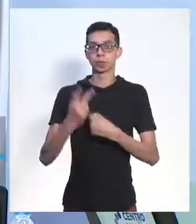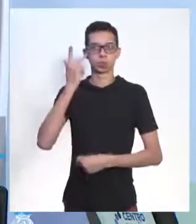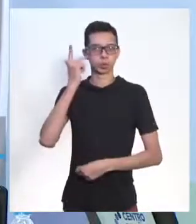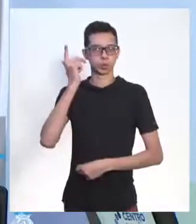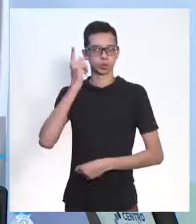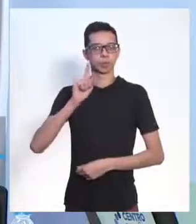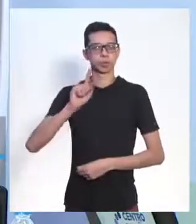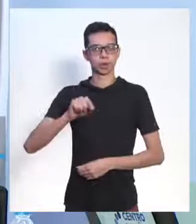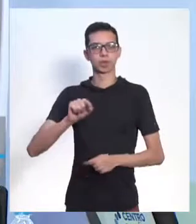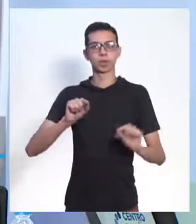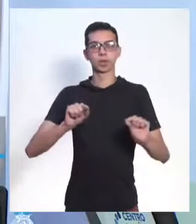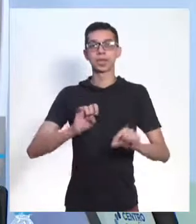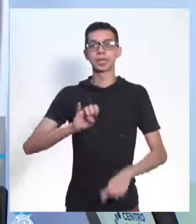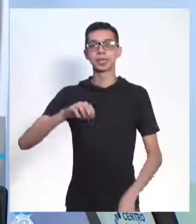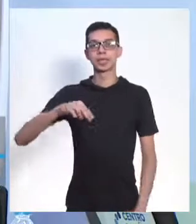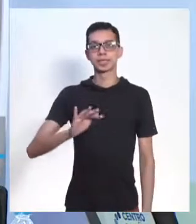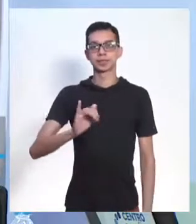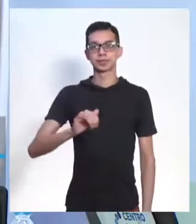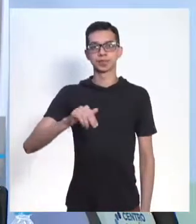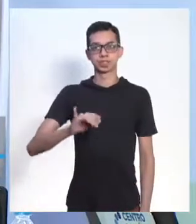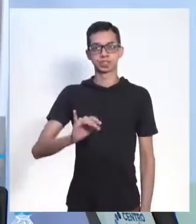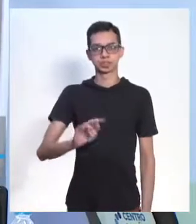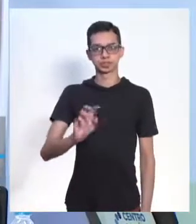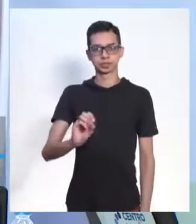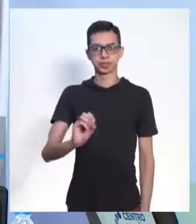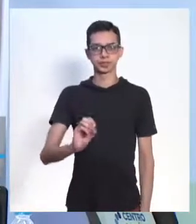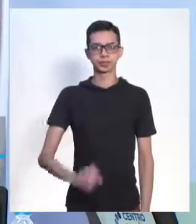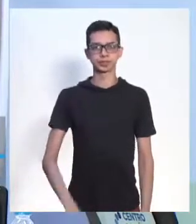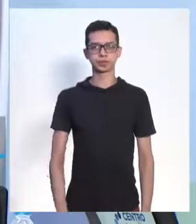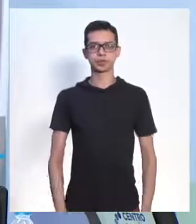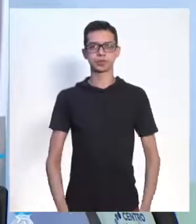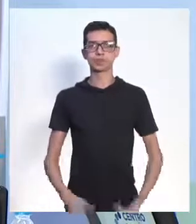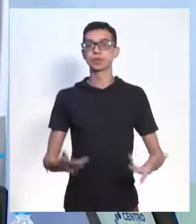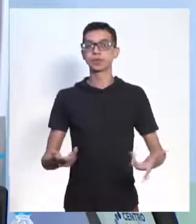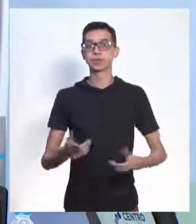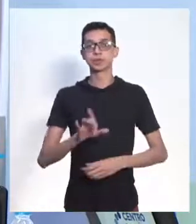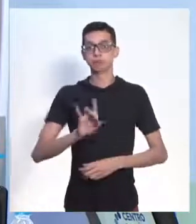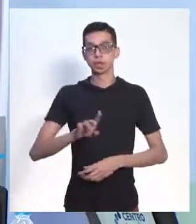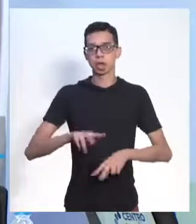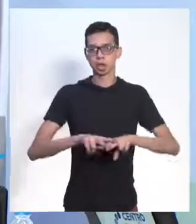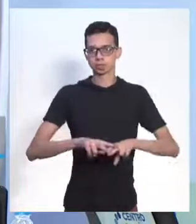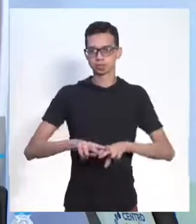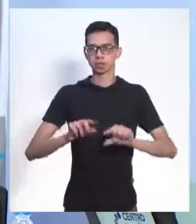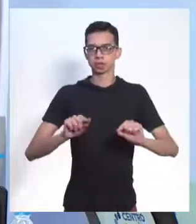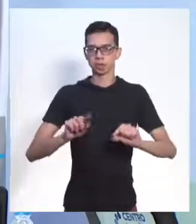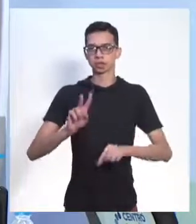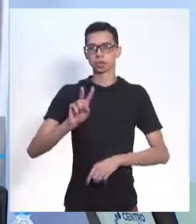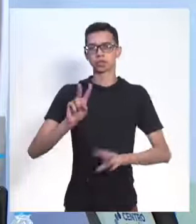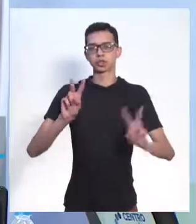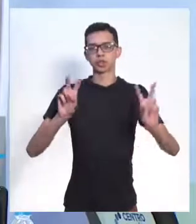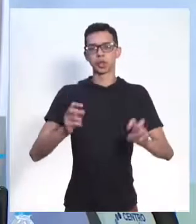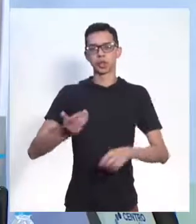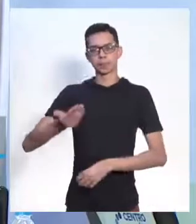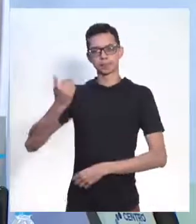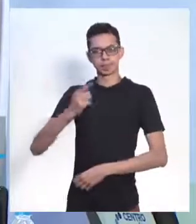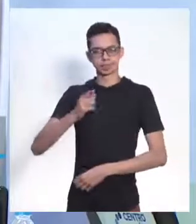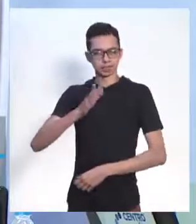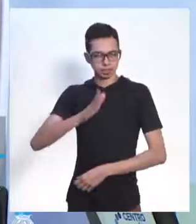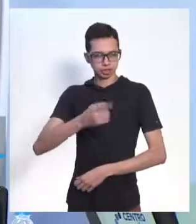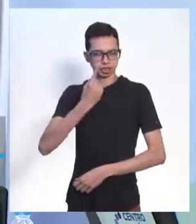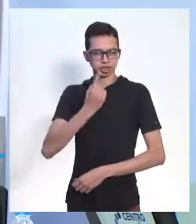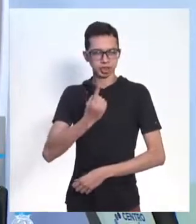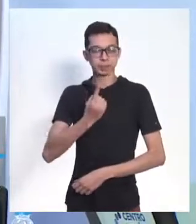no infinitivo, certo? Então é isso aí. Isso aqui é a revisão do passado. Vocês já viram isso lá